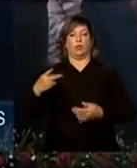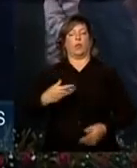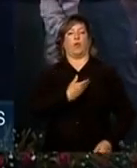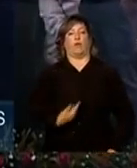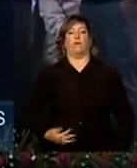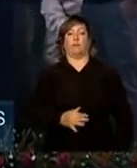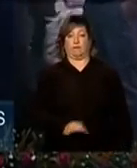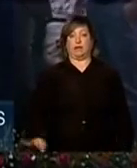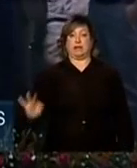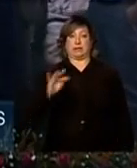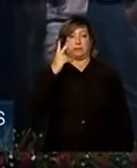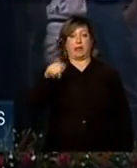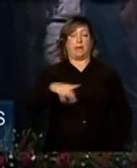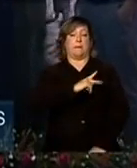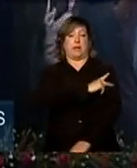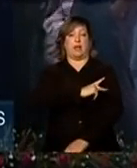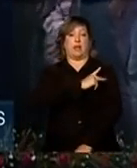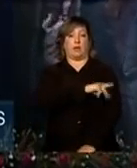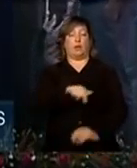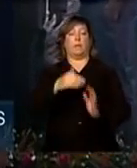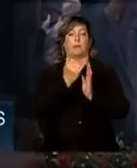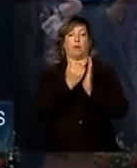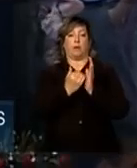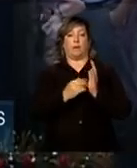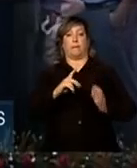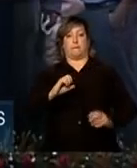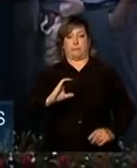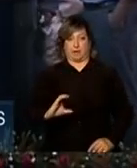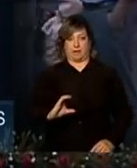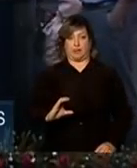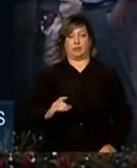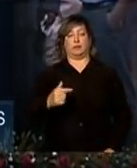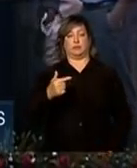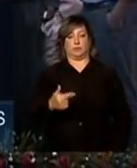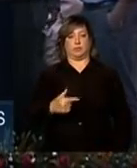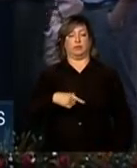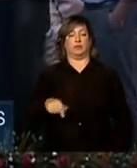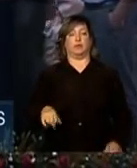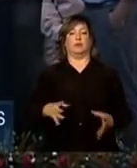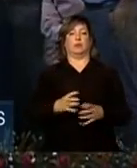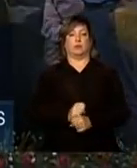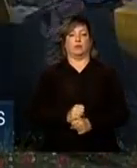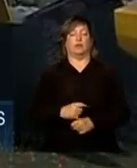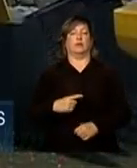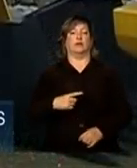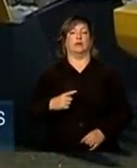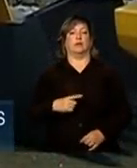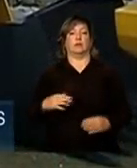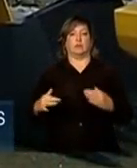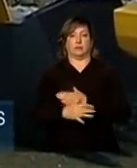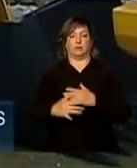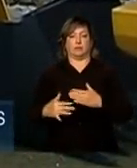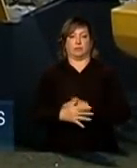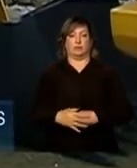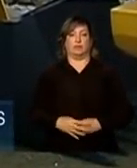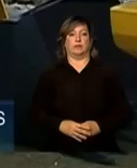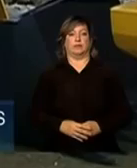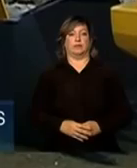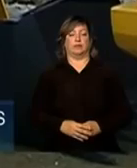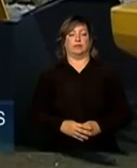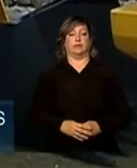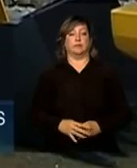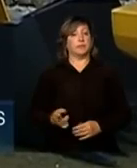federal para o Piauí por meio do Programa de Aceleração do Crescimento, o PAC Mobilidade Urbana. E